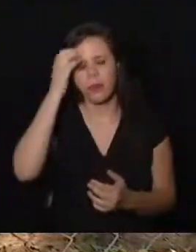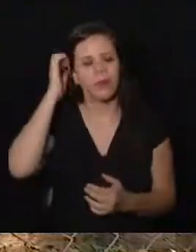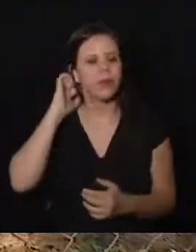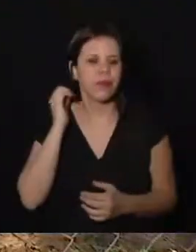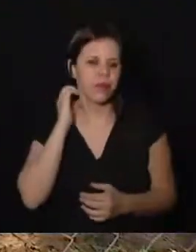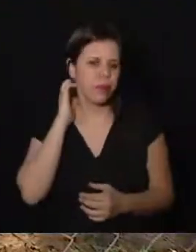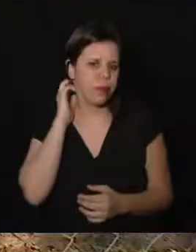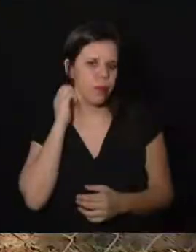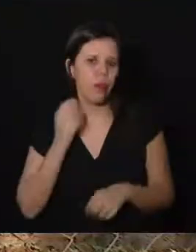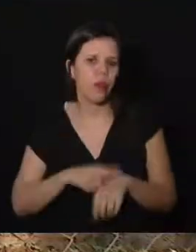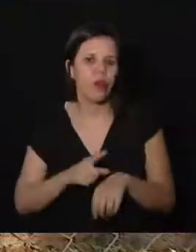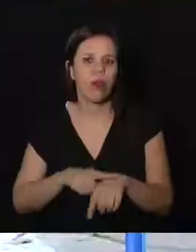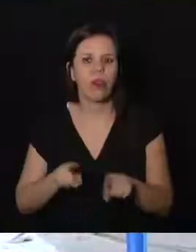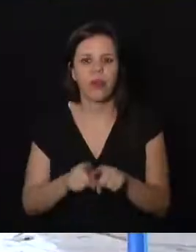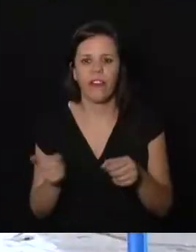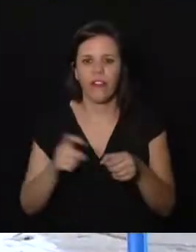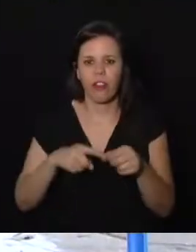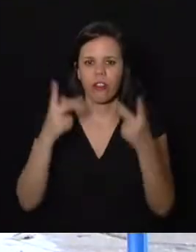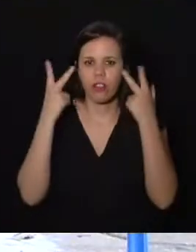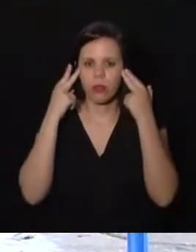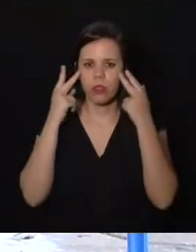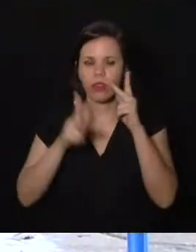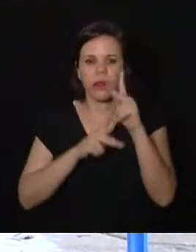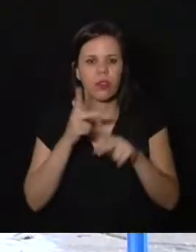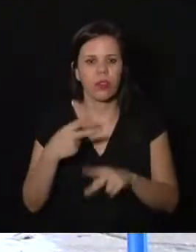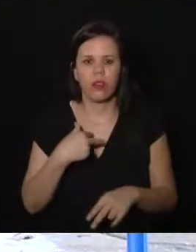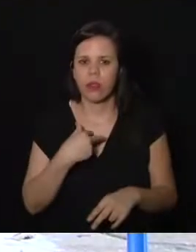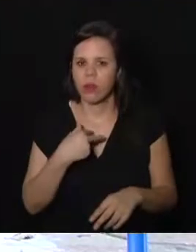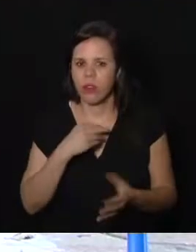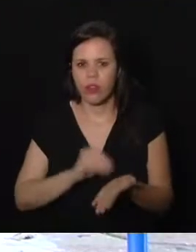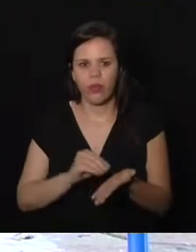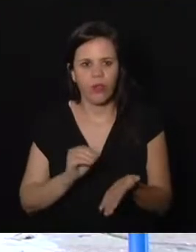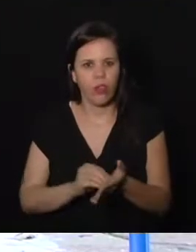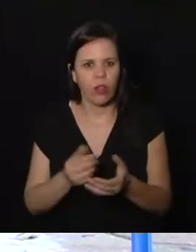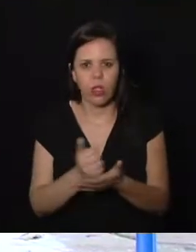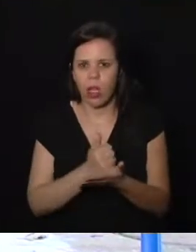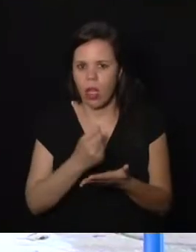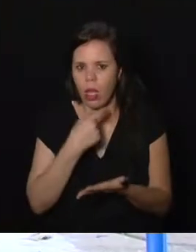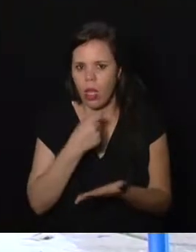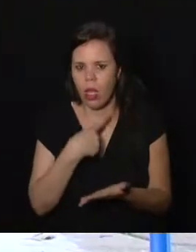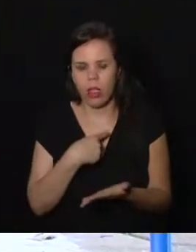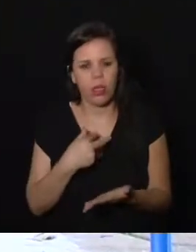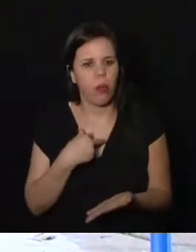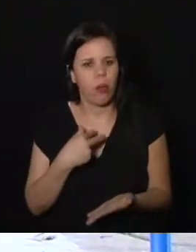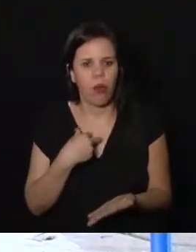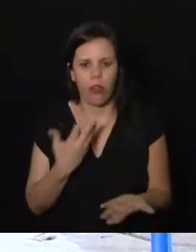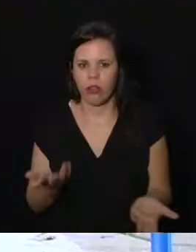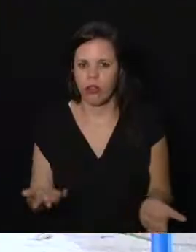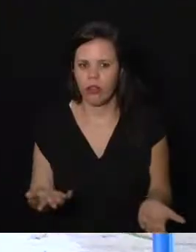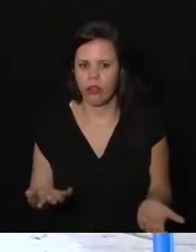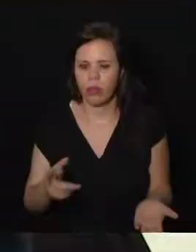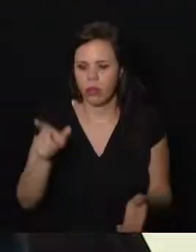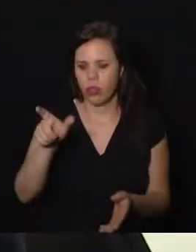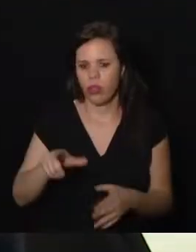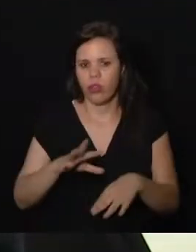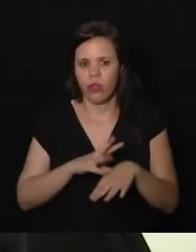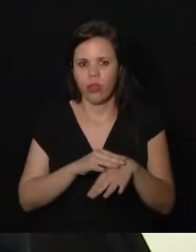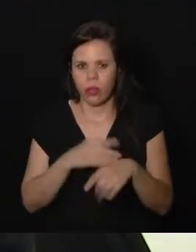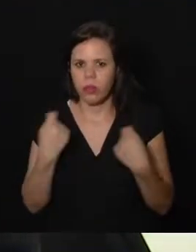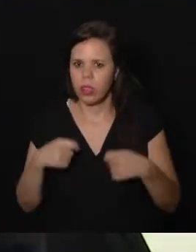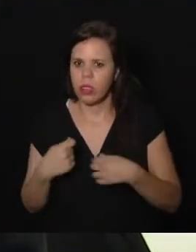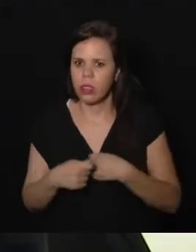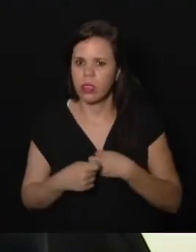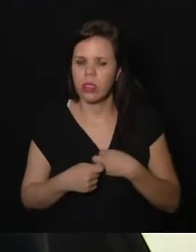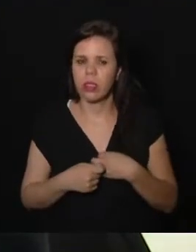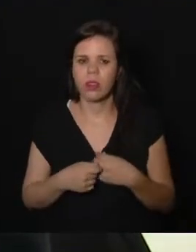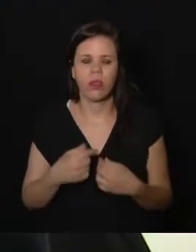que o horário volte ao normal. A população não pode sofrer por isso, a população não pode ficar sem remédio e quem está doente realmente precisa.